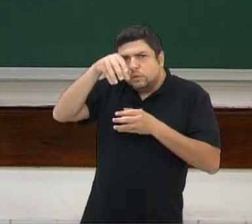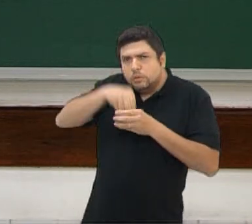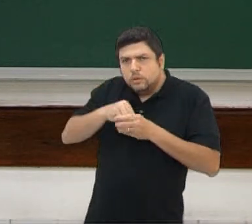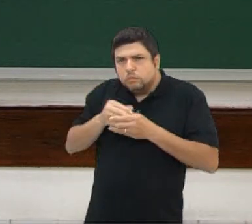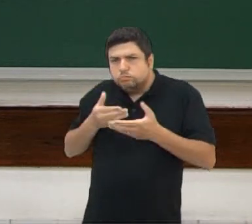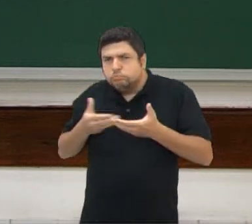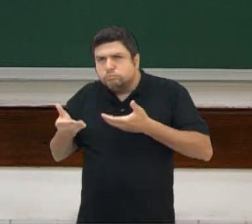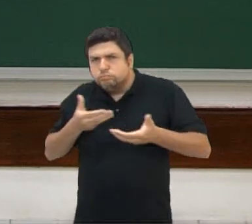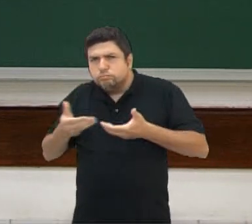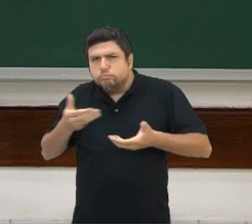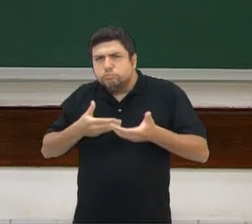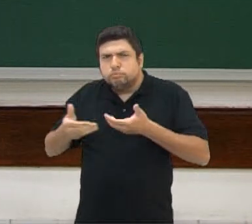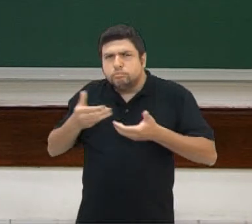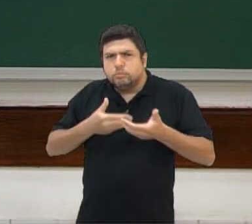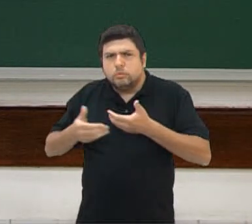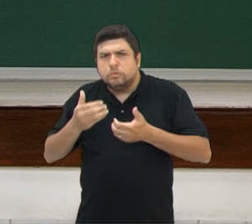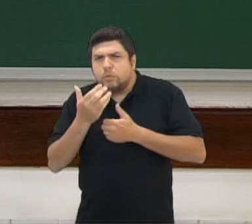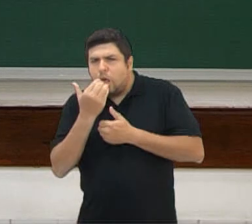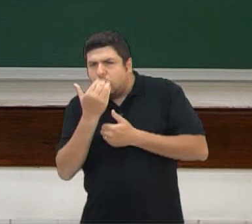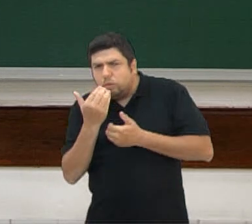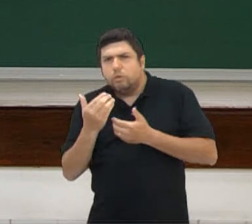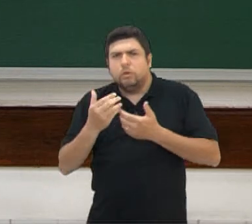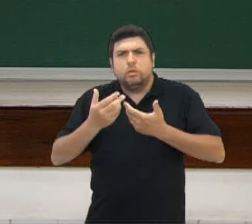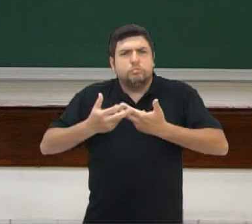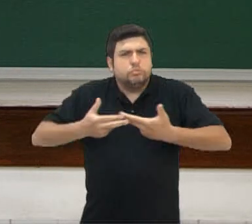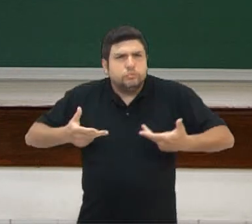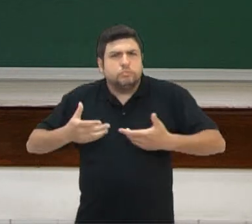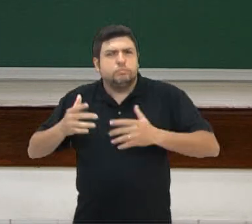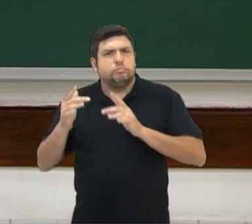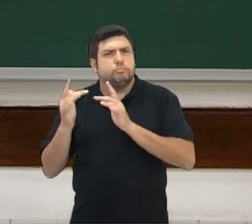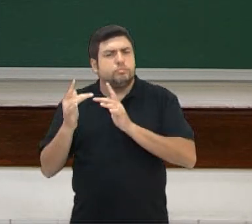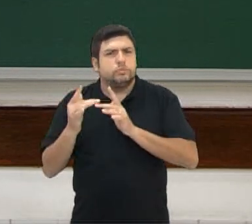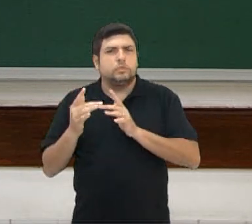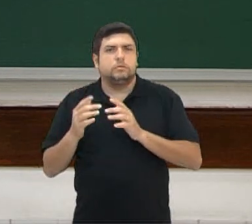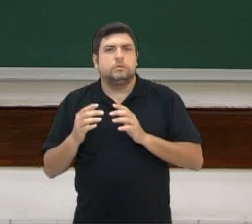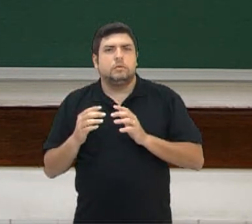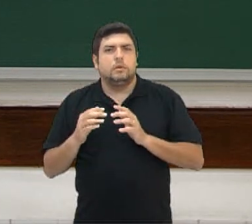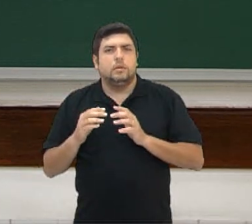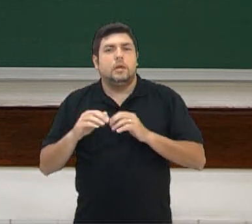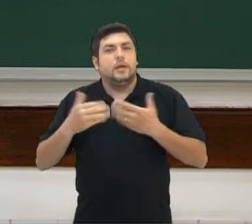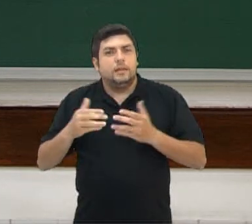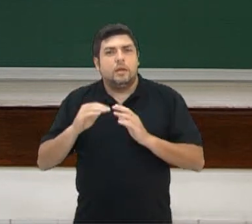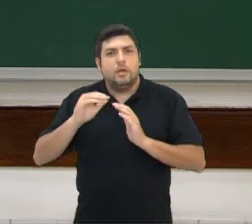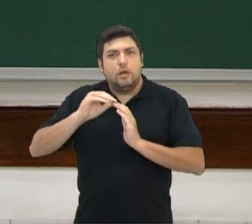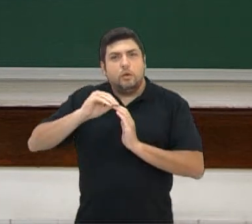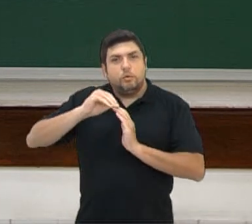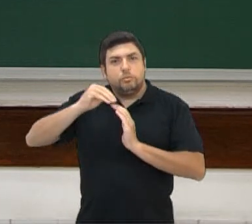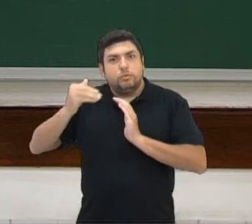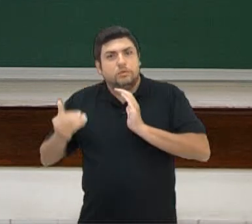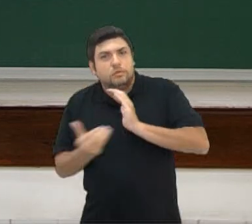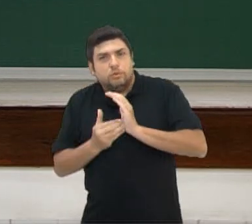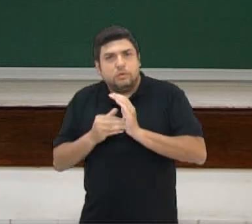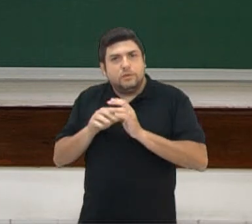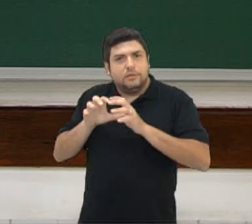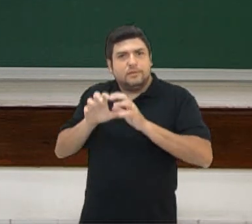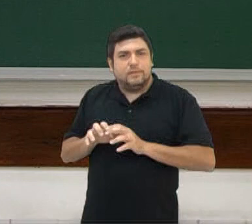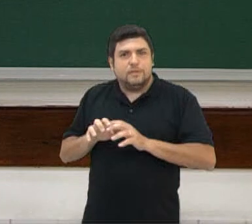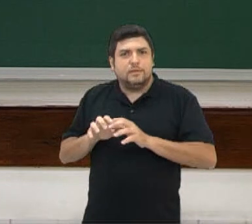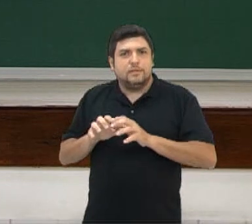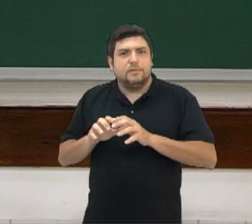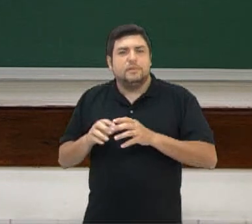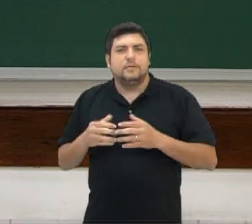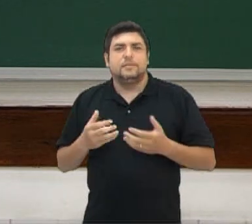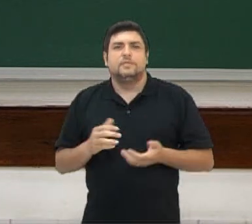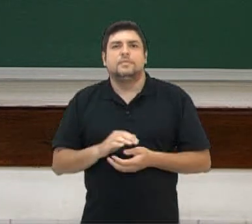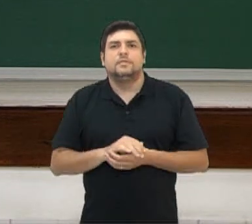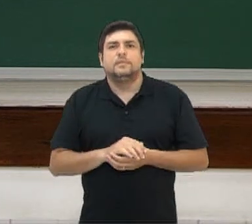vai... tudo dentro de um ambiente só. Por isso que se chama total, porque a sua vida ela é totalizada em um único ambiente. A nossa